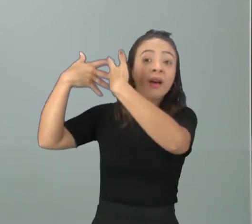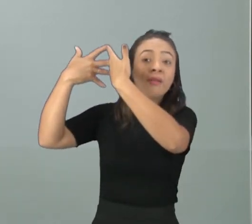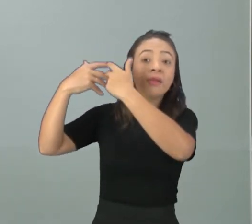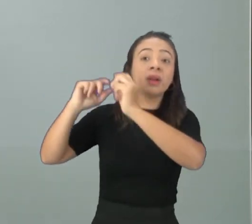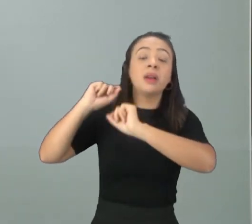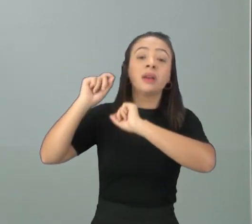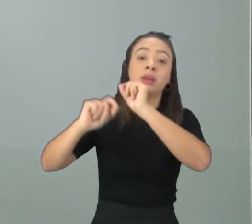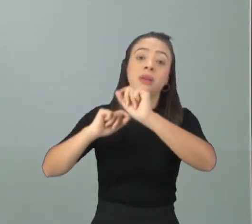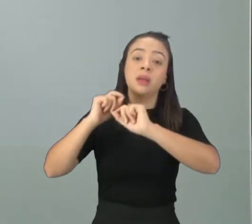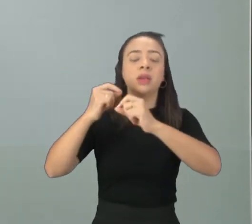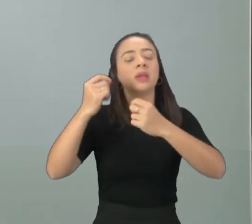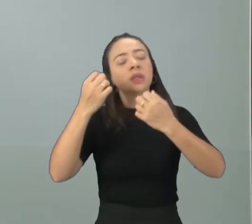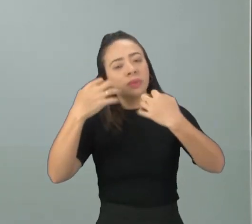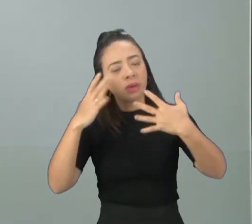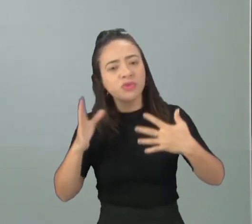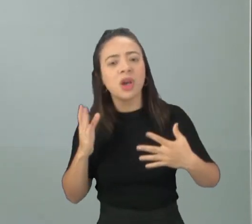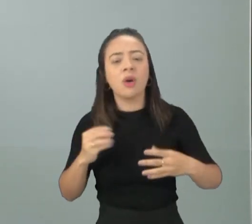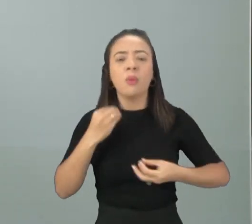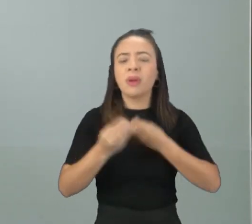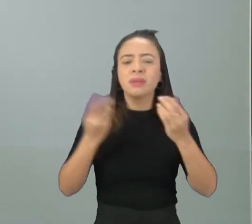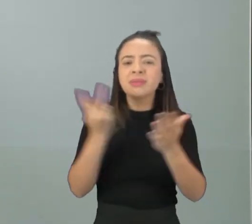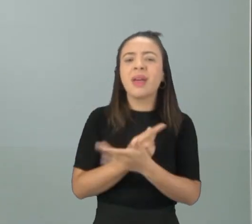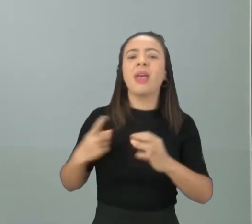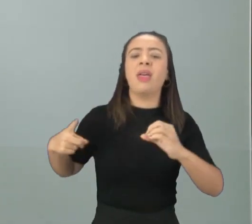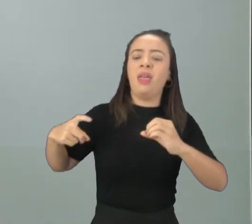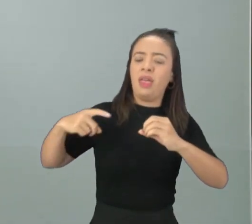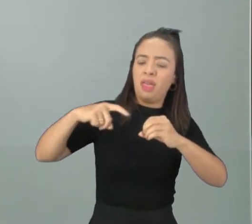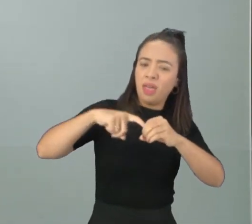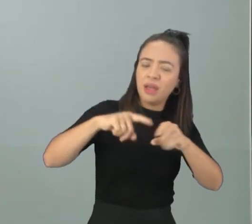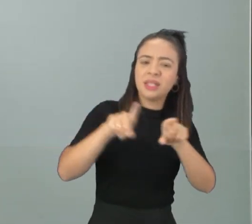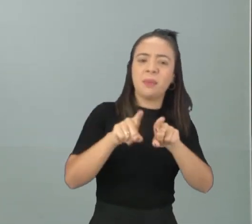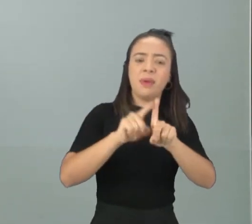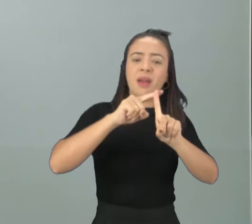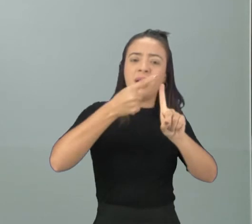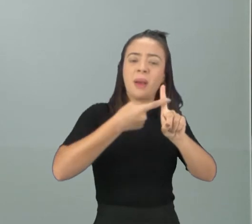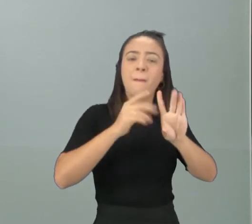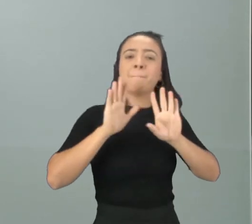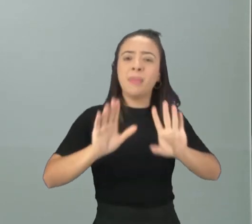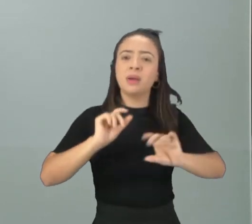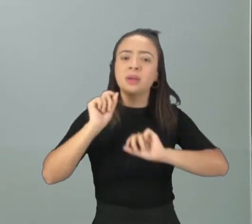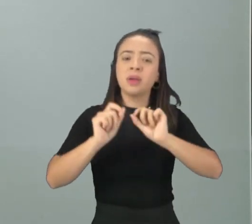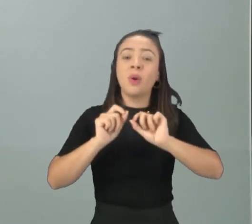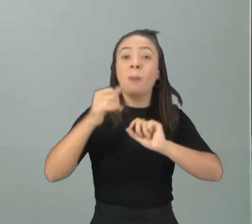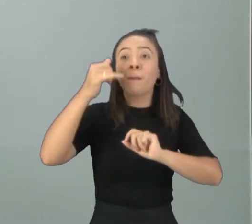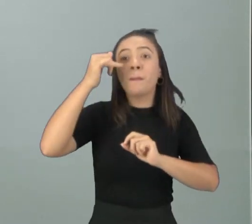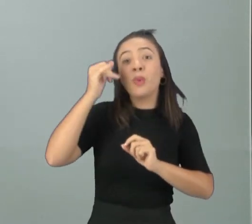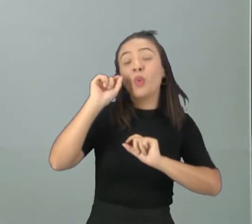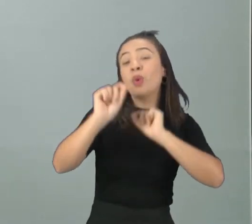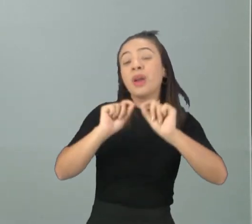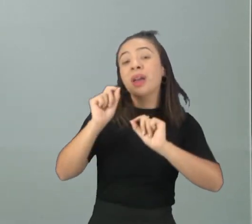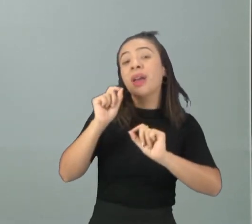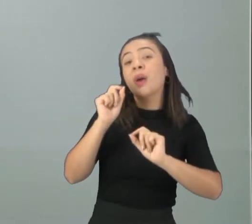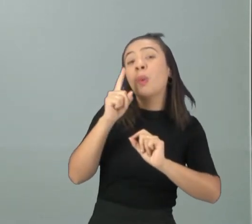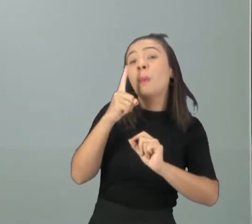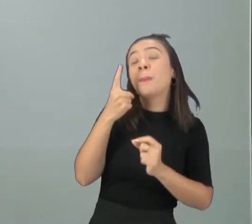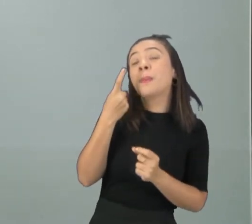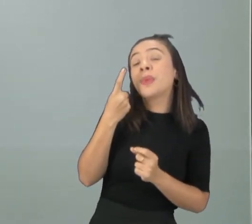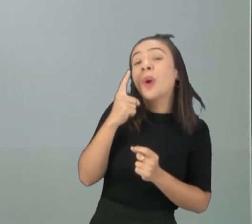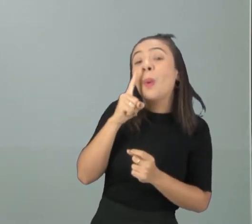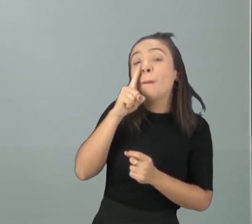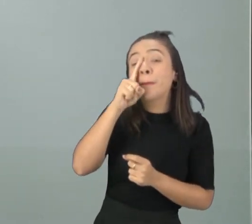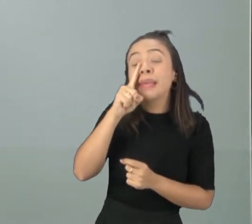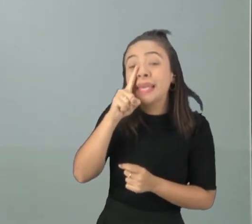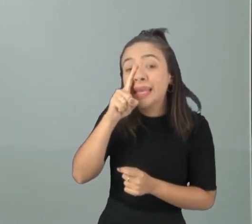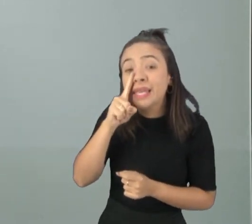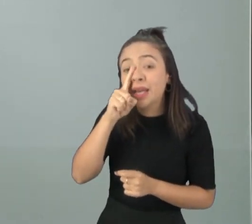falou muito de fecundação, de gravidez, tá? Mas o que acontece, né? Quais são os riscos de uma gravidez na adolescência, né? Uma